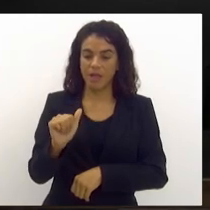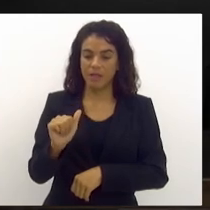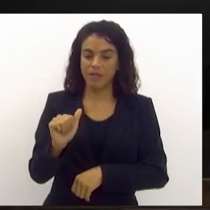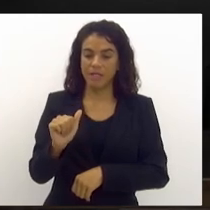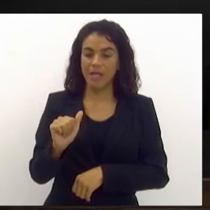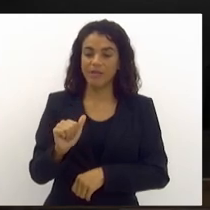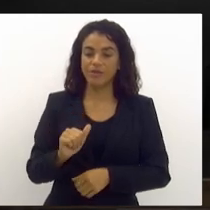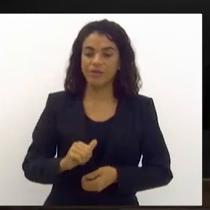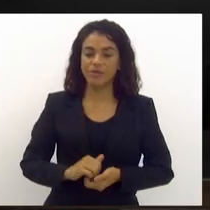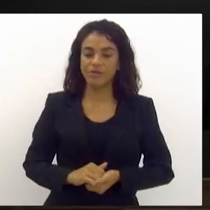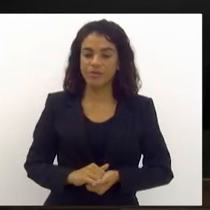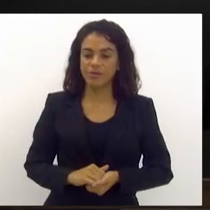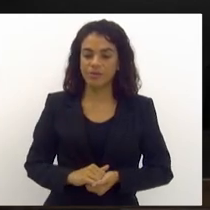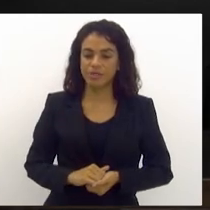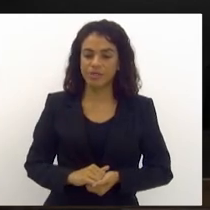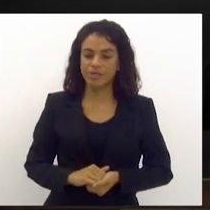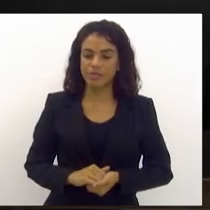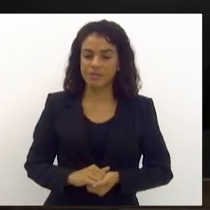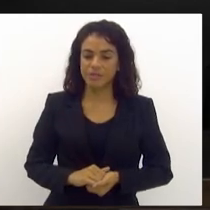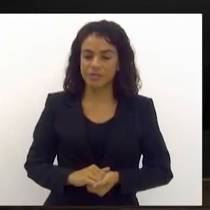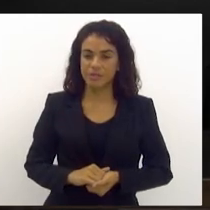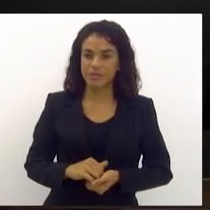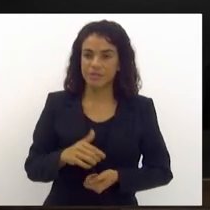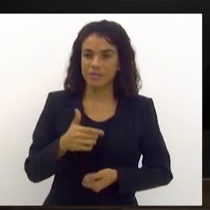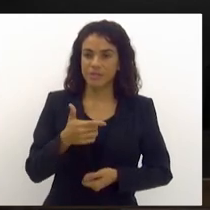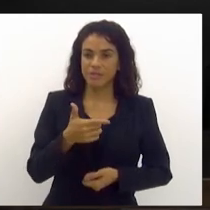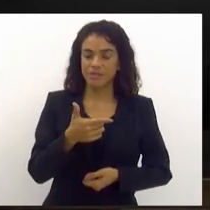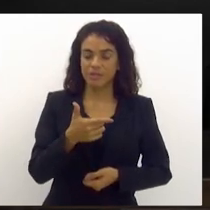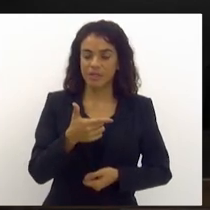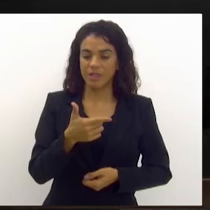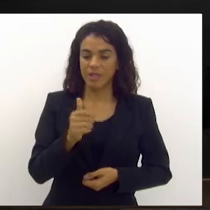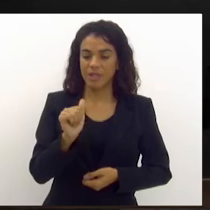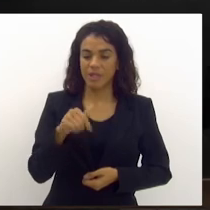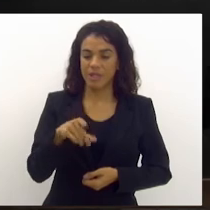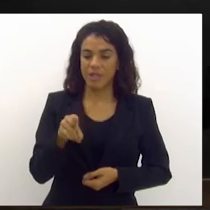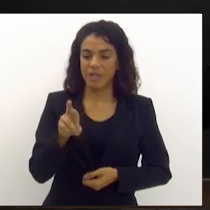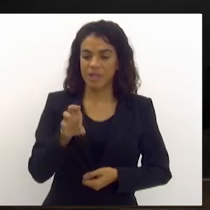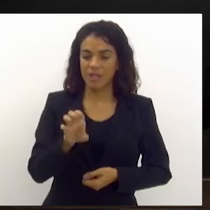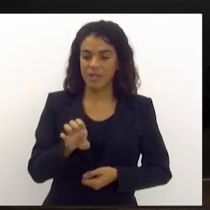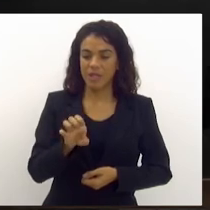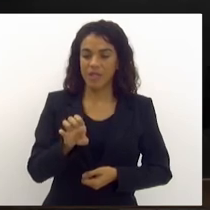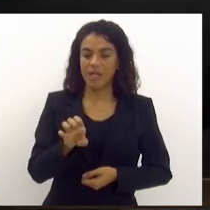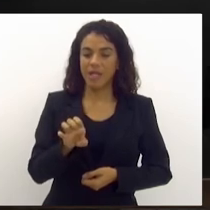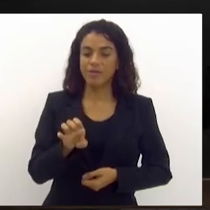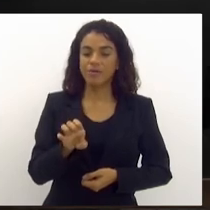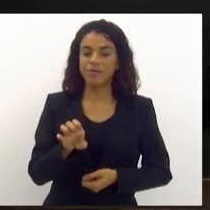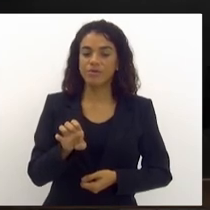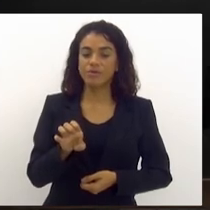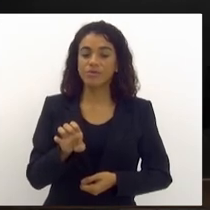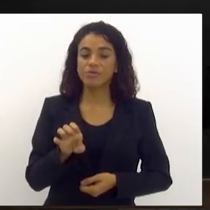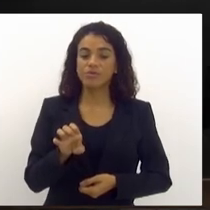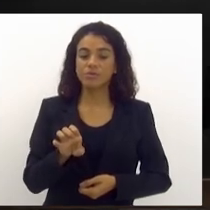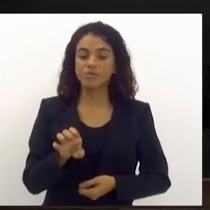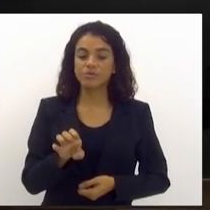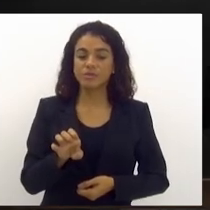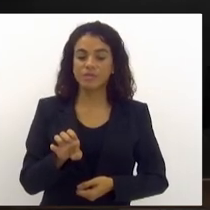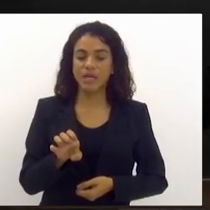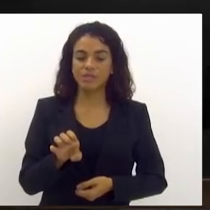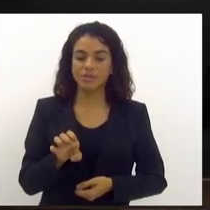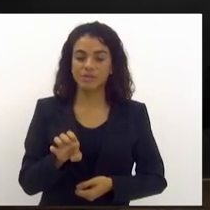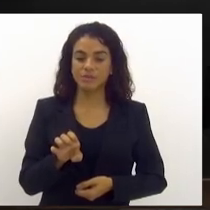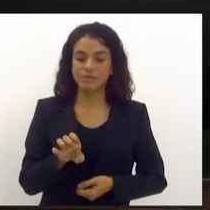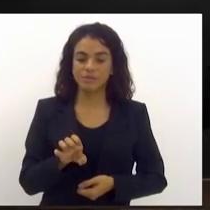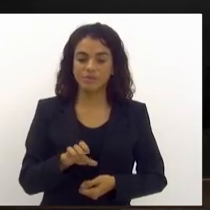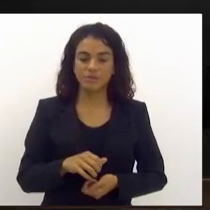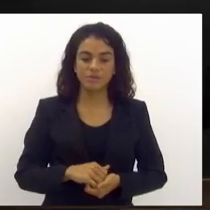2022, de autoria dos deputados Brazão, André Siciliano, Rosenberg Reis, Márcio Canella, Rodrigo